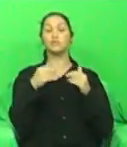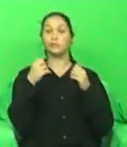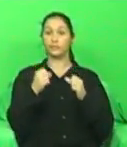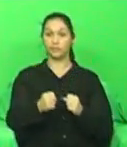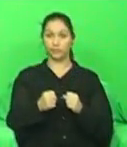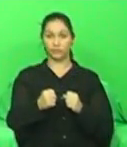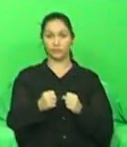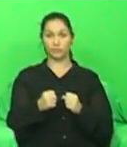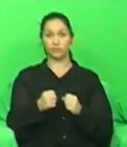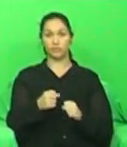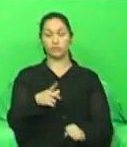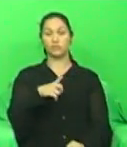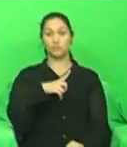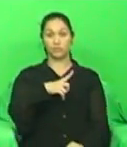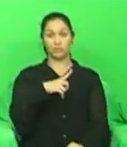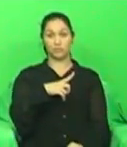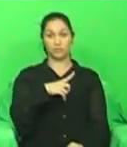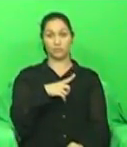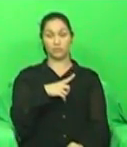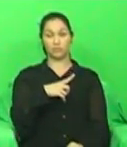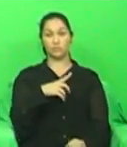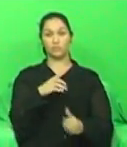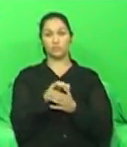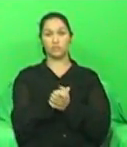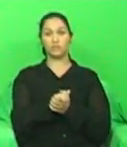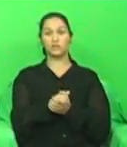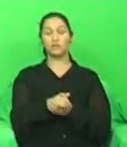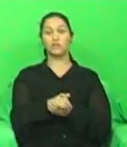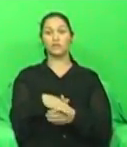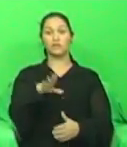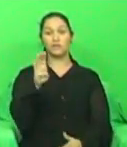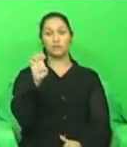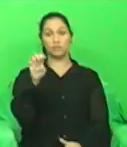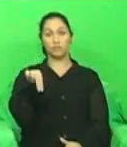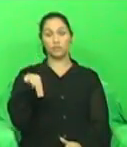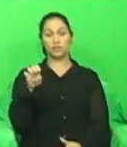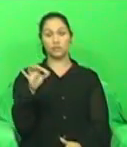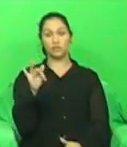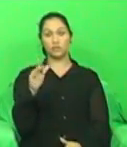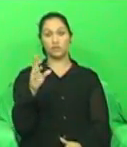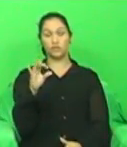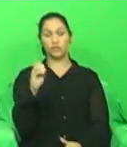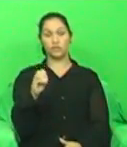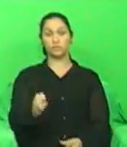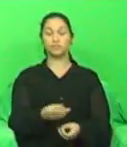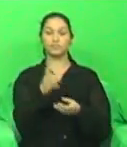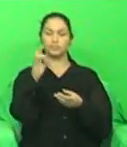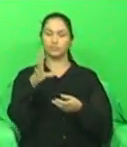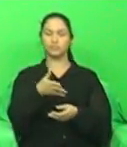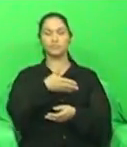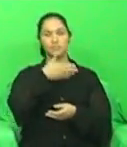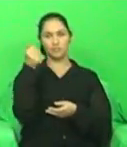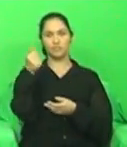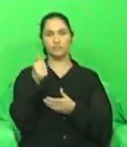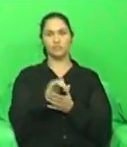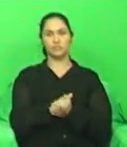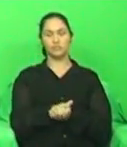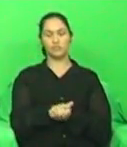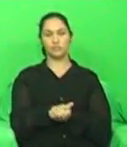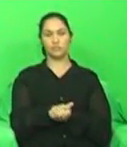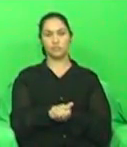seu hidrômetro separado o prefeito então isso deve corrigir essa essa situação resolvendo definitivamente